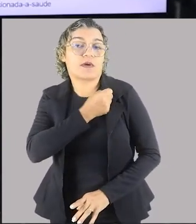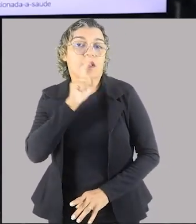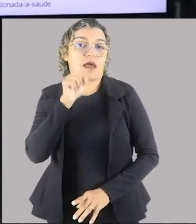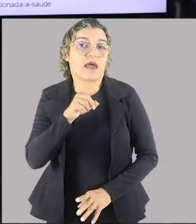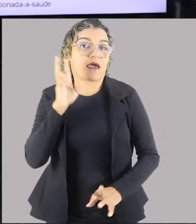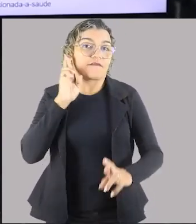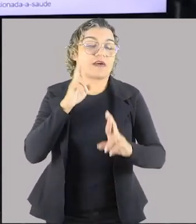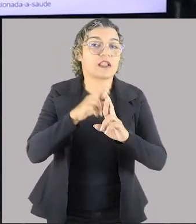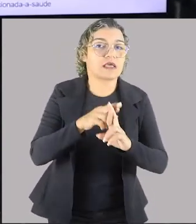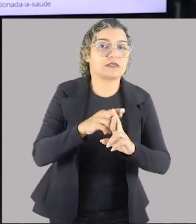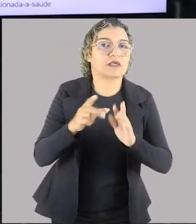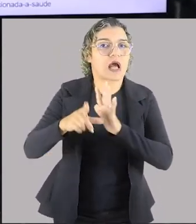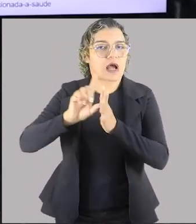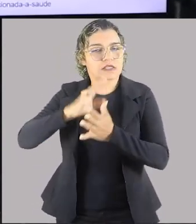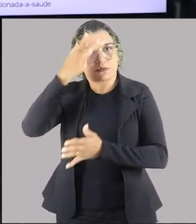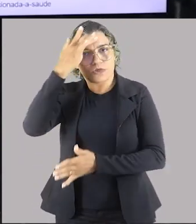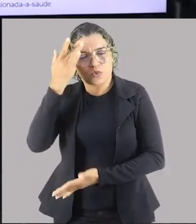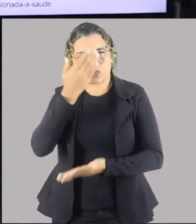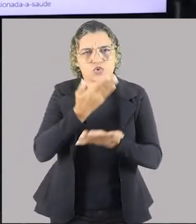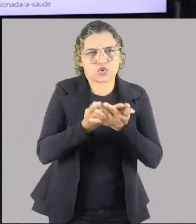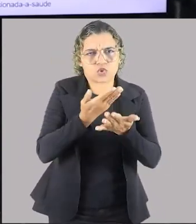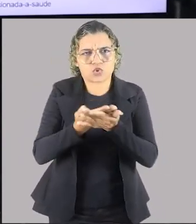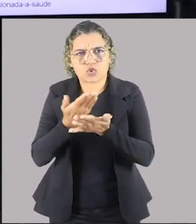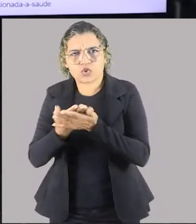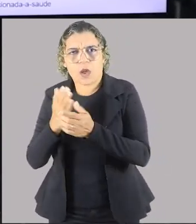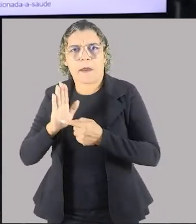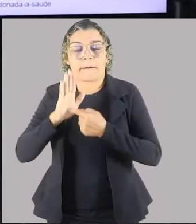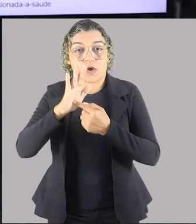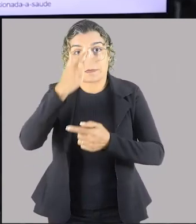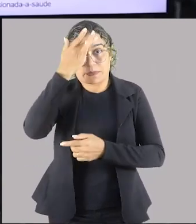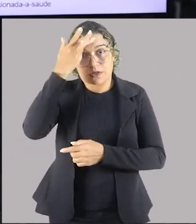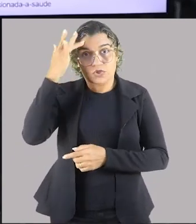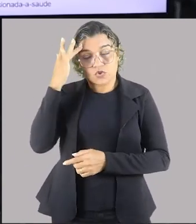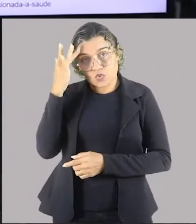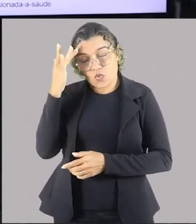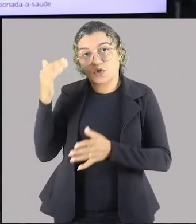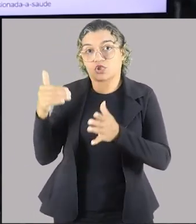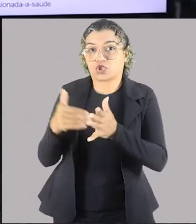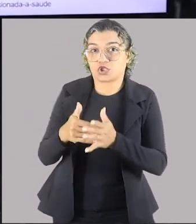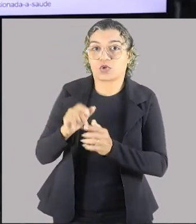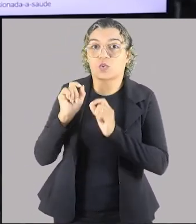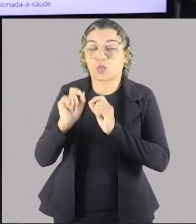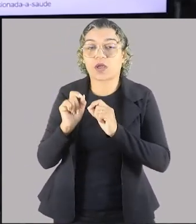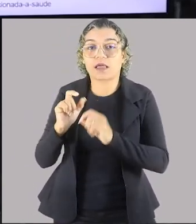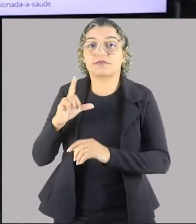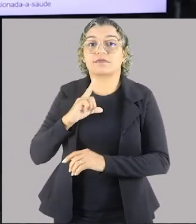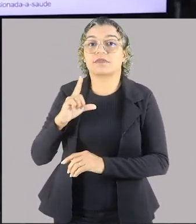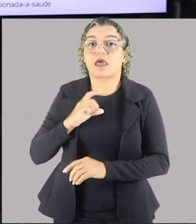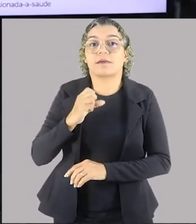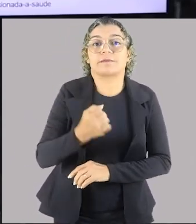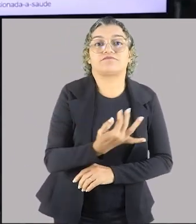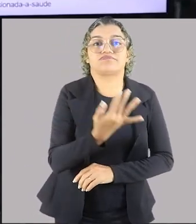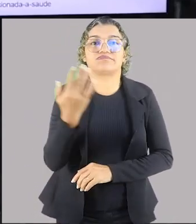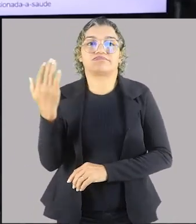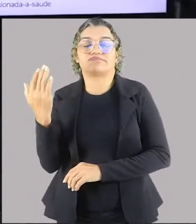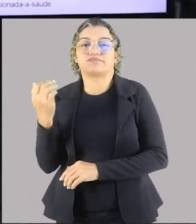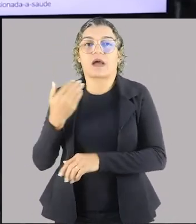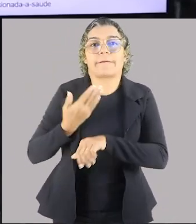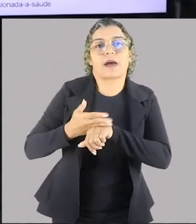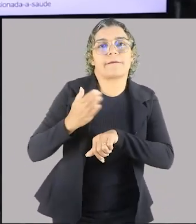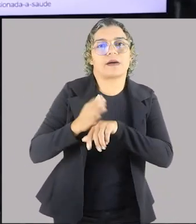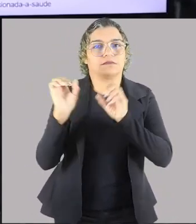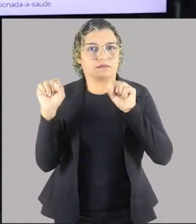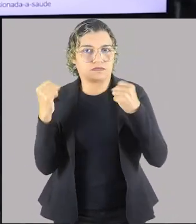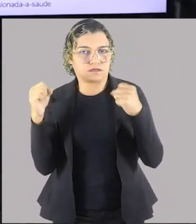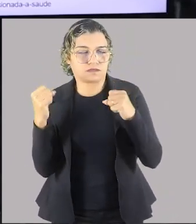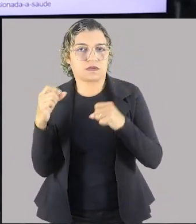estudos para chegar a esse valor. E mostraram que quando o indivíduo chegava nesse valor, ele fazia essa quantidade de exercício